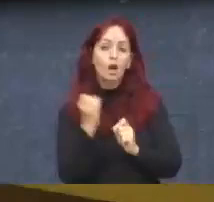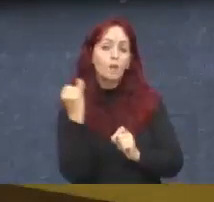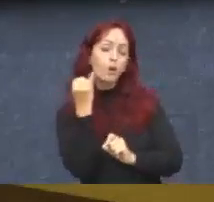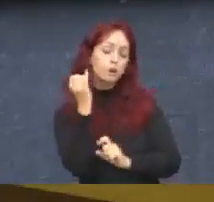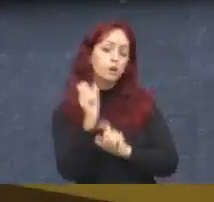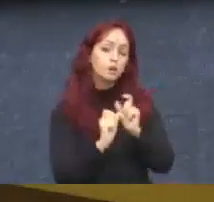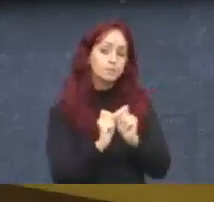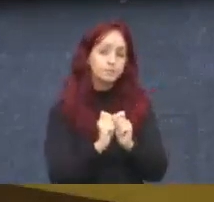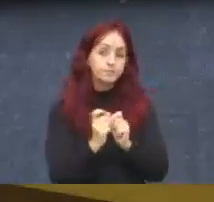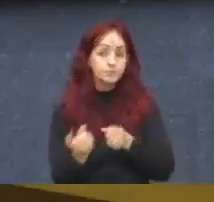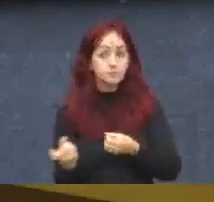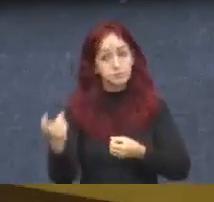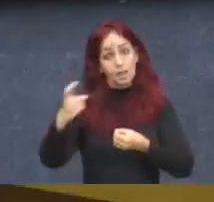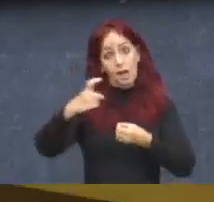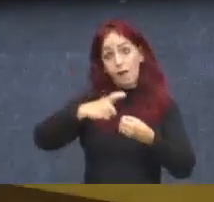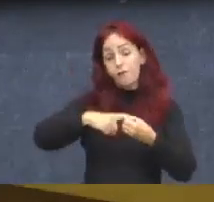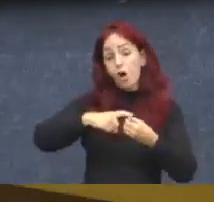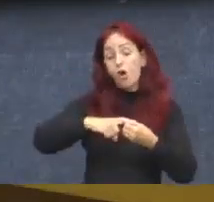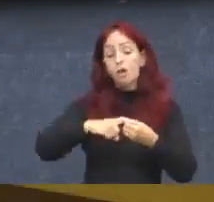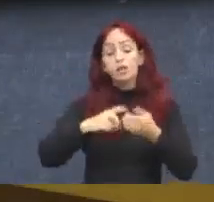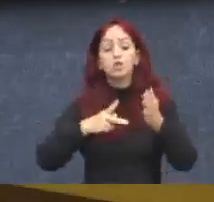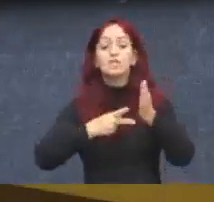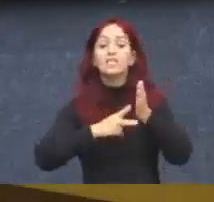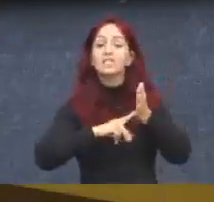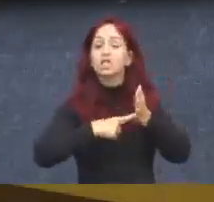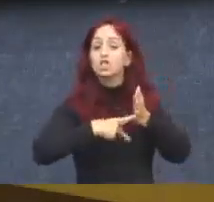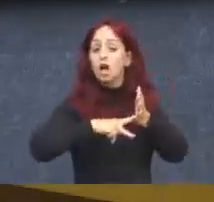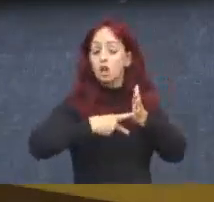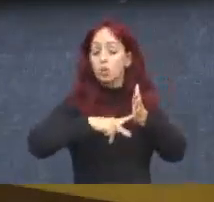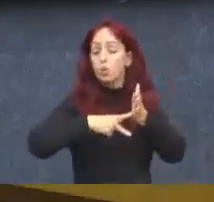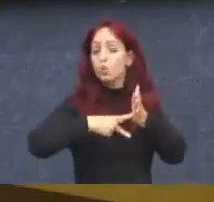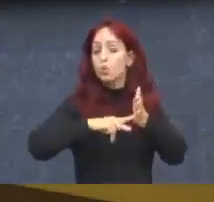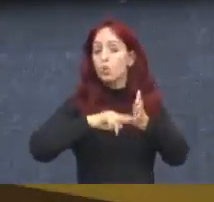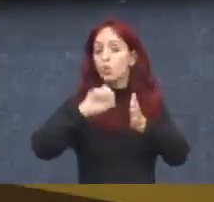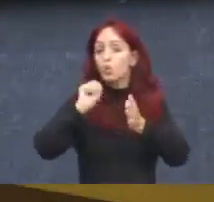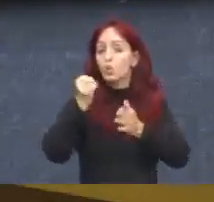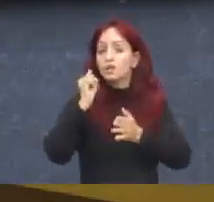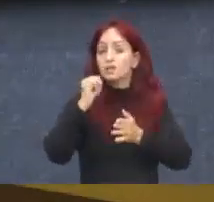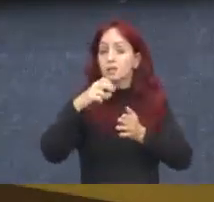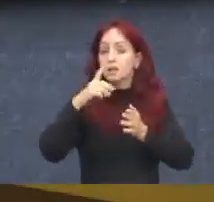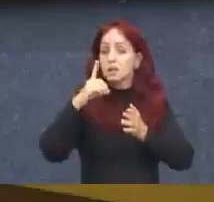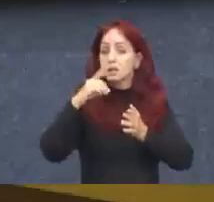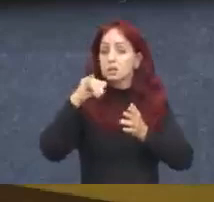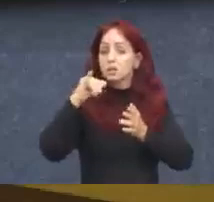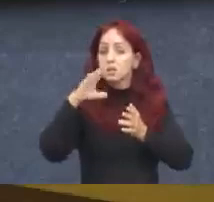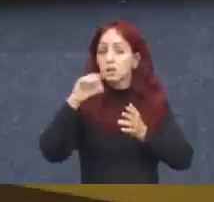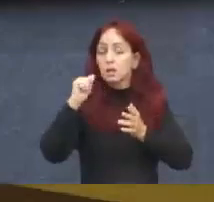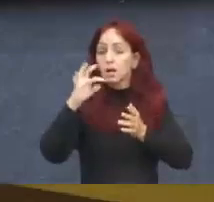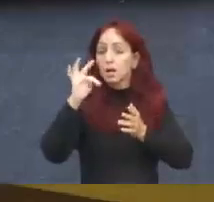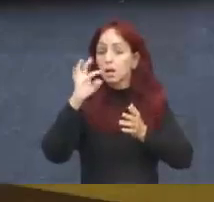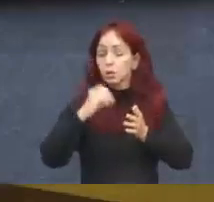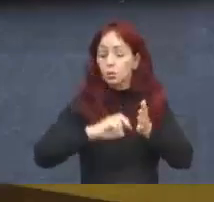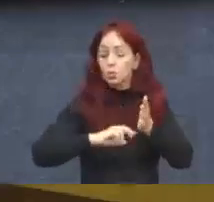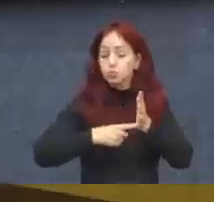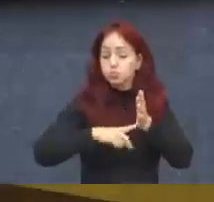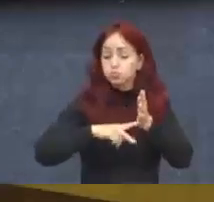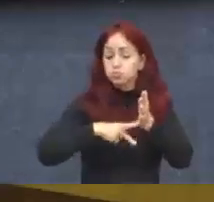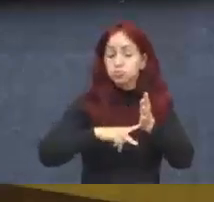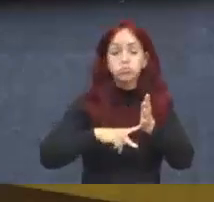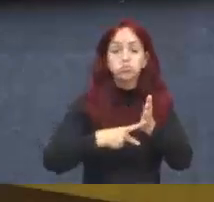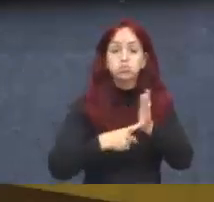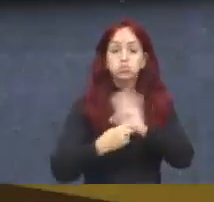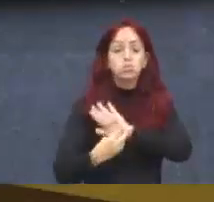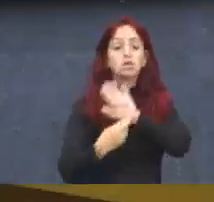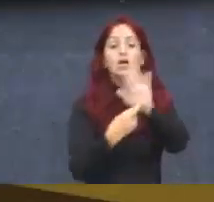importante, a volta dos sindicatos. Vereador, não pode vir esse microfone falar mal de sindicato, é quem representa os trabalhadores